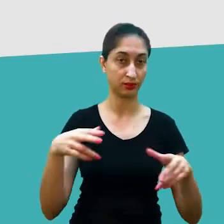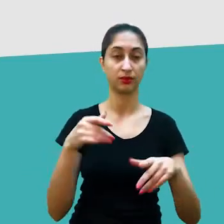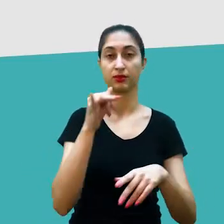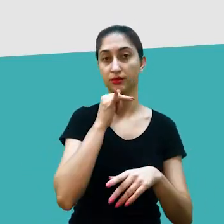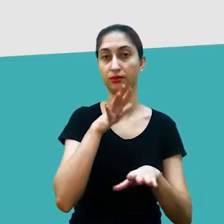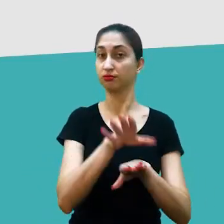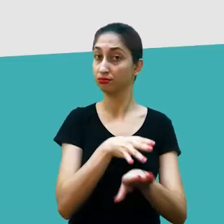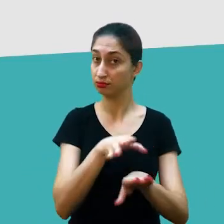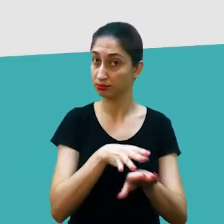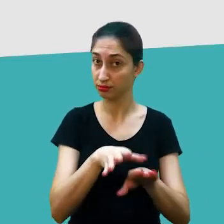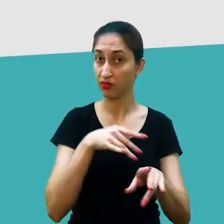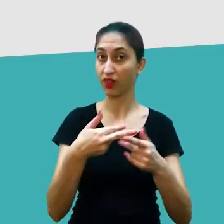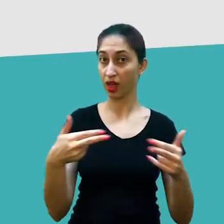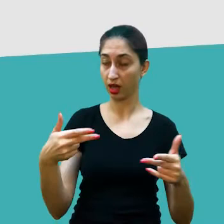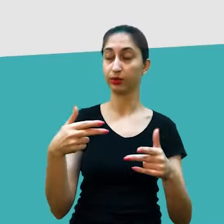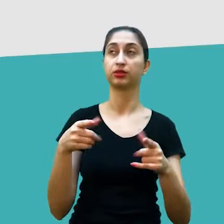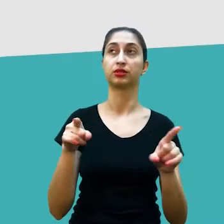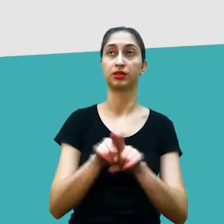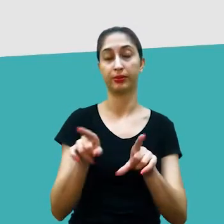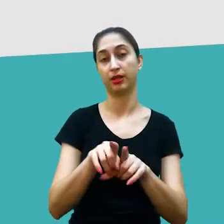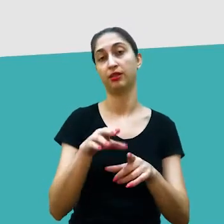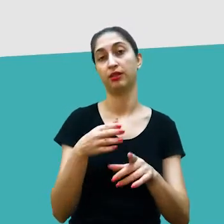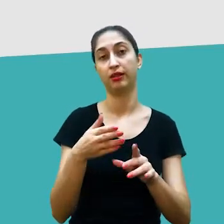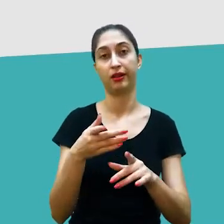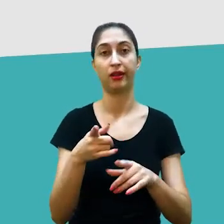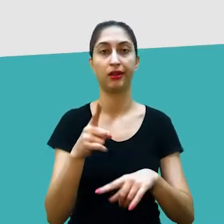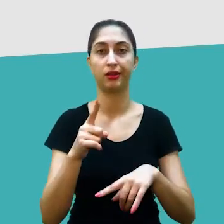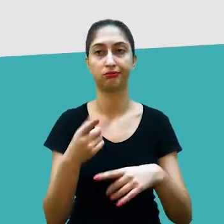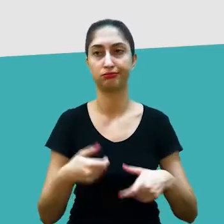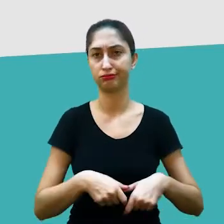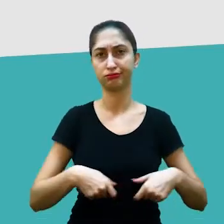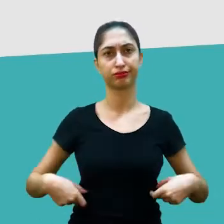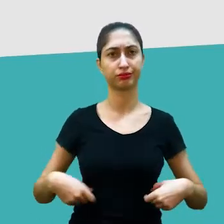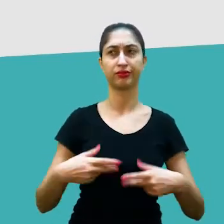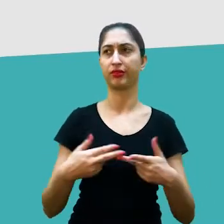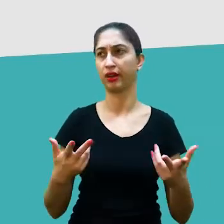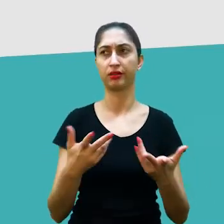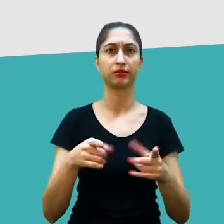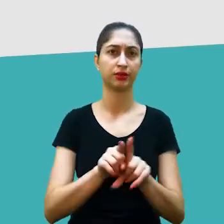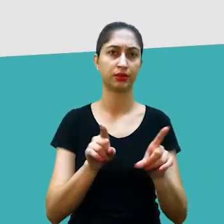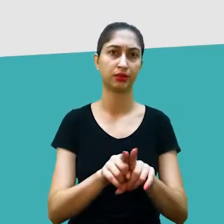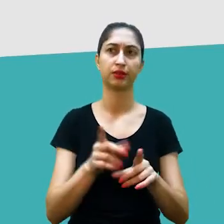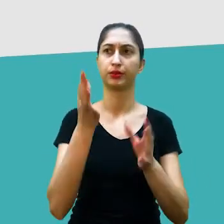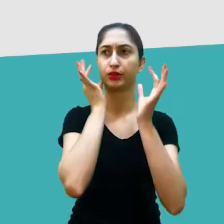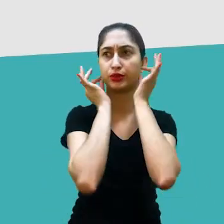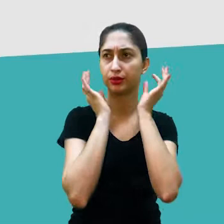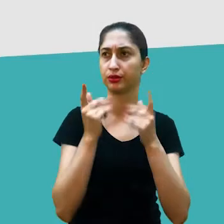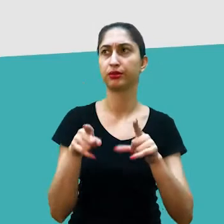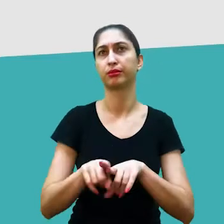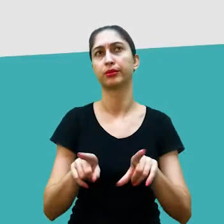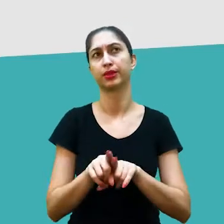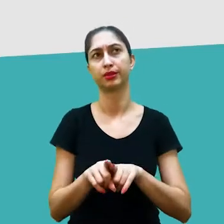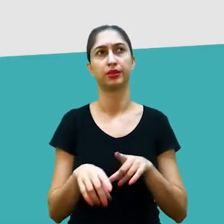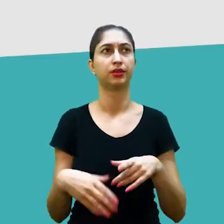para calçados e para acessórios, que é onde surgiu todo esse projeto, mas também para confecções, para bijuterias,